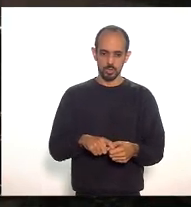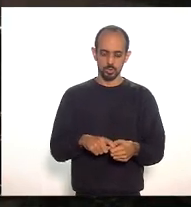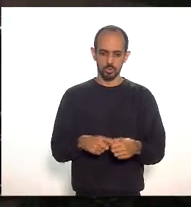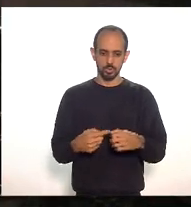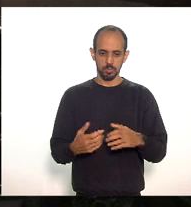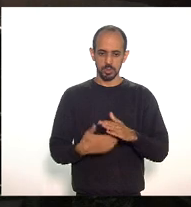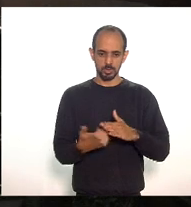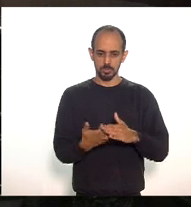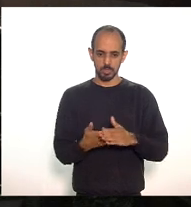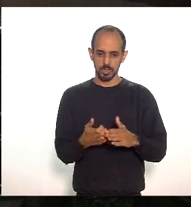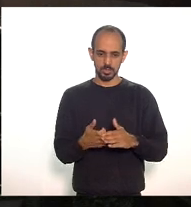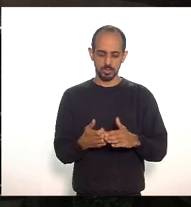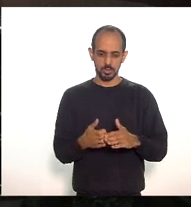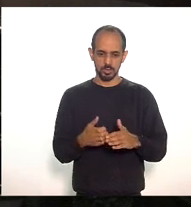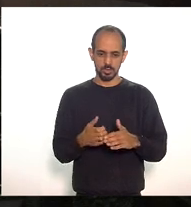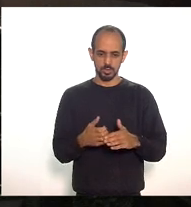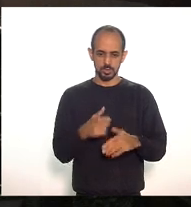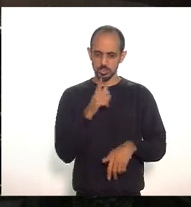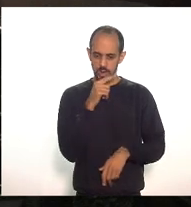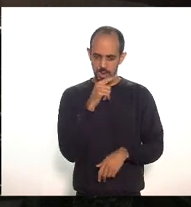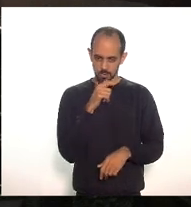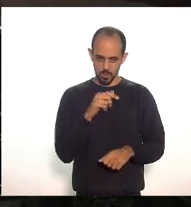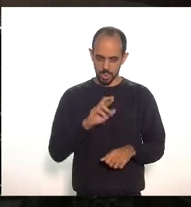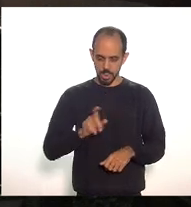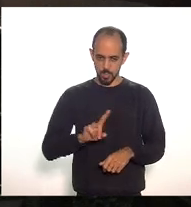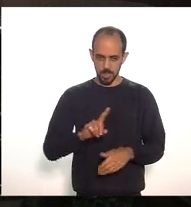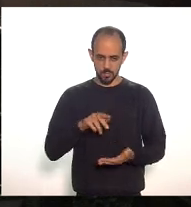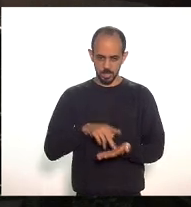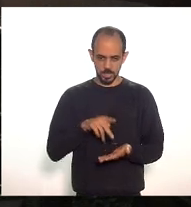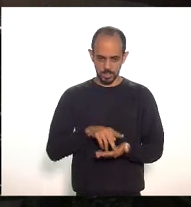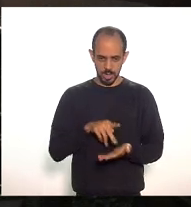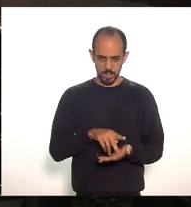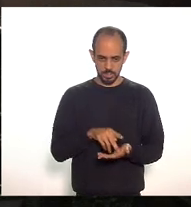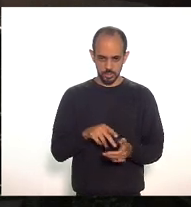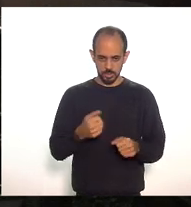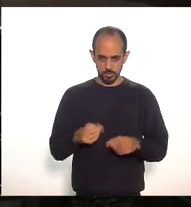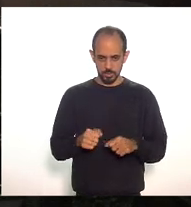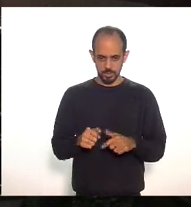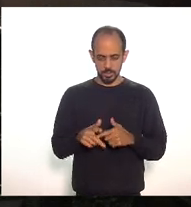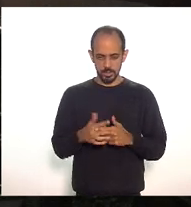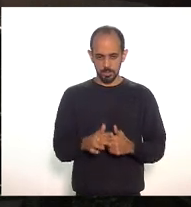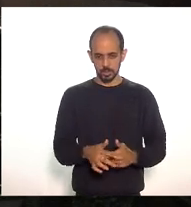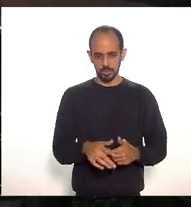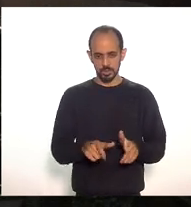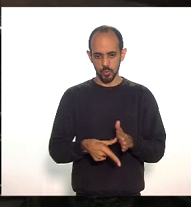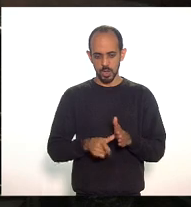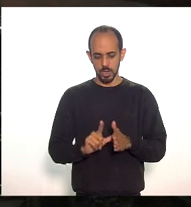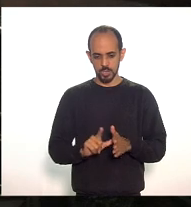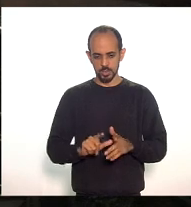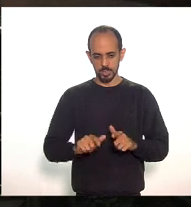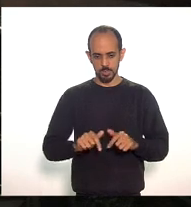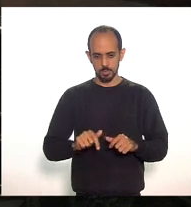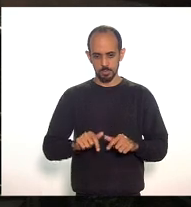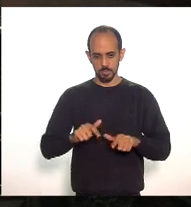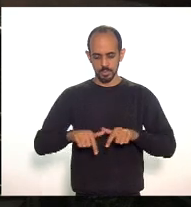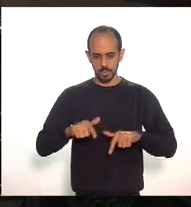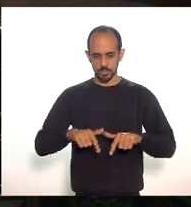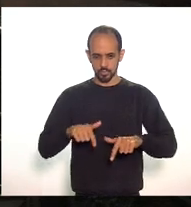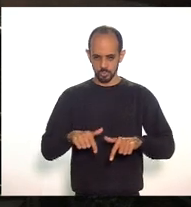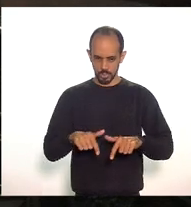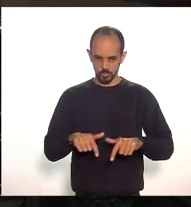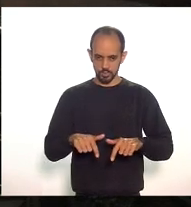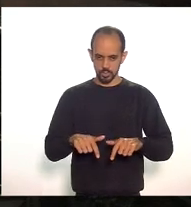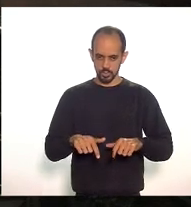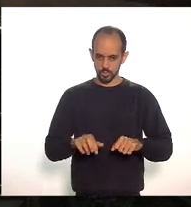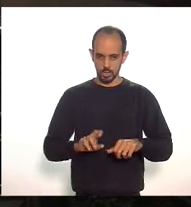verdade que o lucro da Cedae justifique sua manutenção à frente das prestação de serviço não é verdade